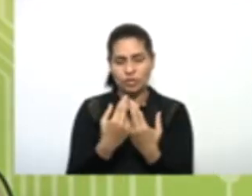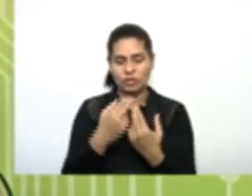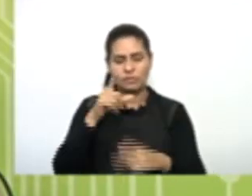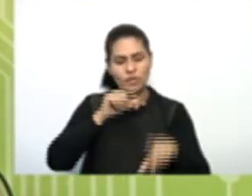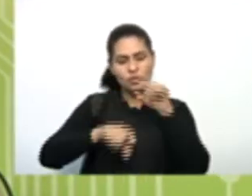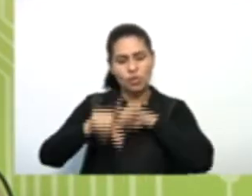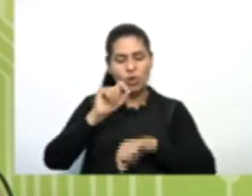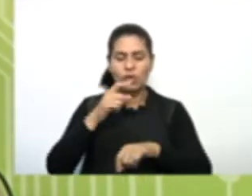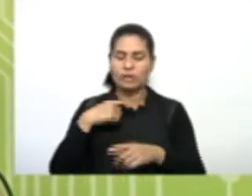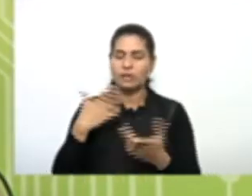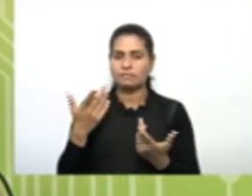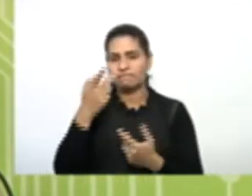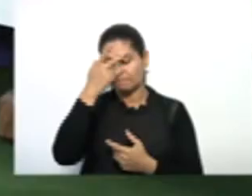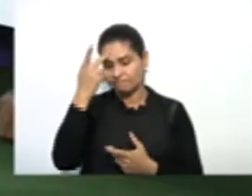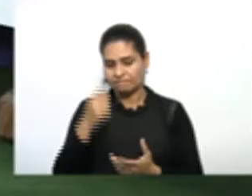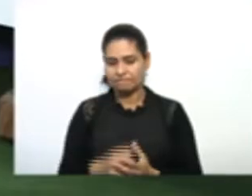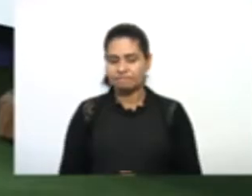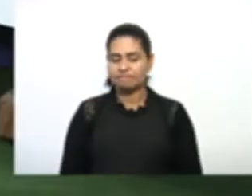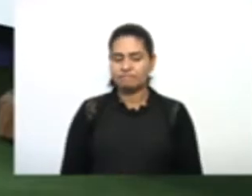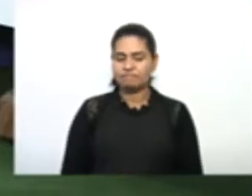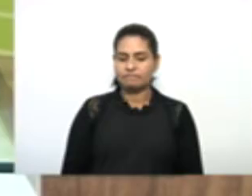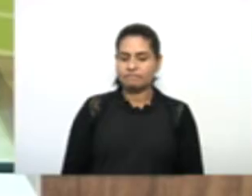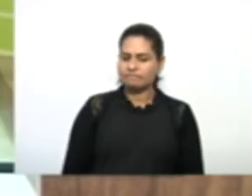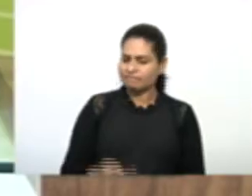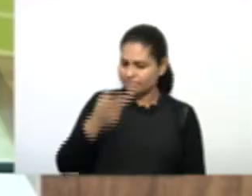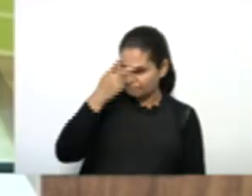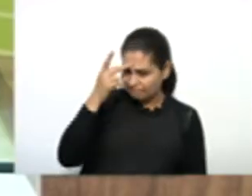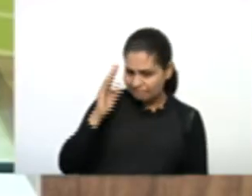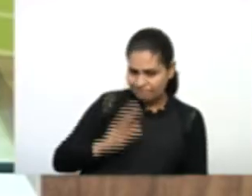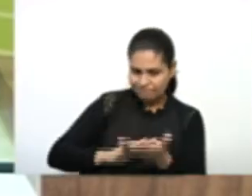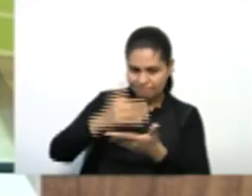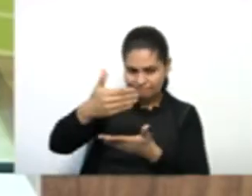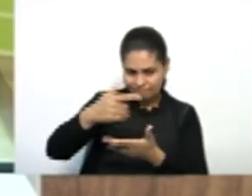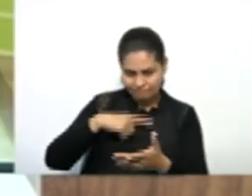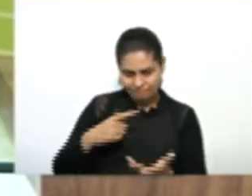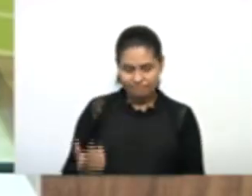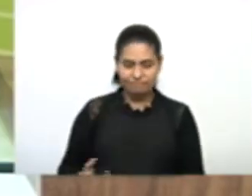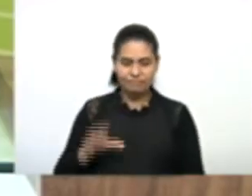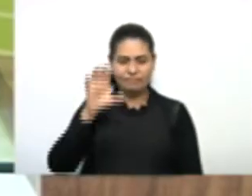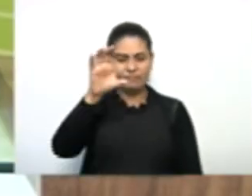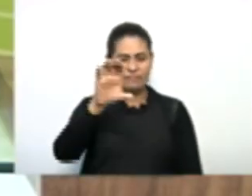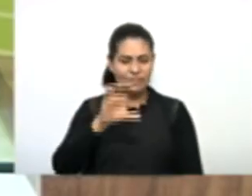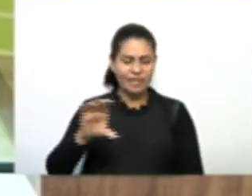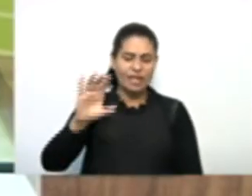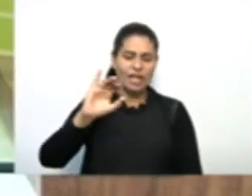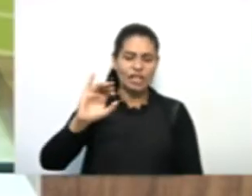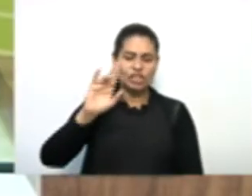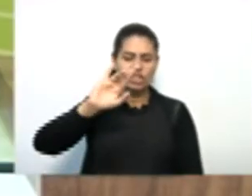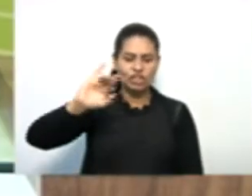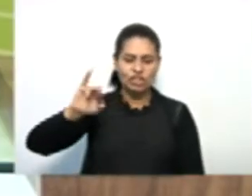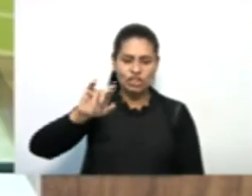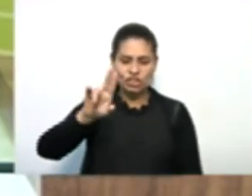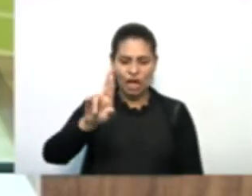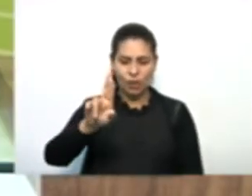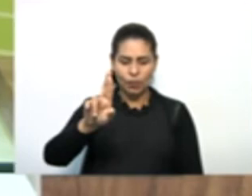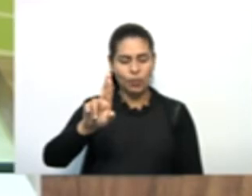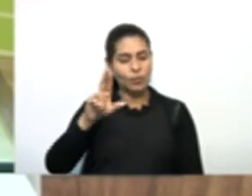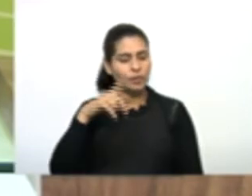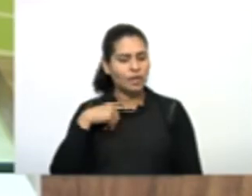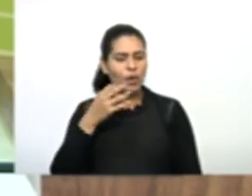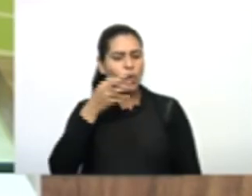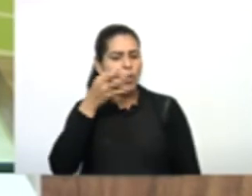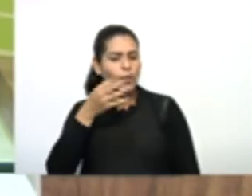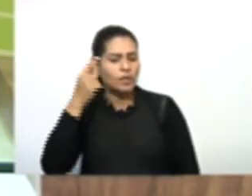Temos participações, professor? Temos sim, professor. O pessoal aqui do Polo de Jaru está perguntando uma dúvida aqui. Então,